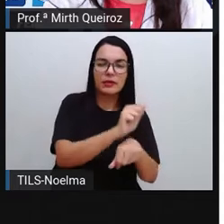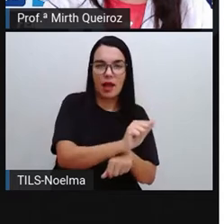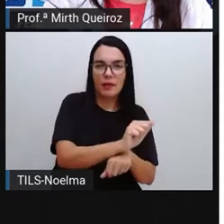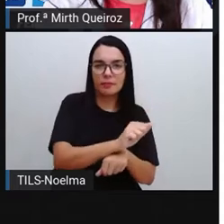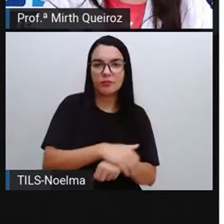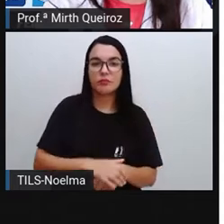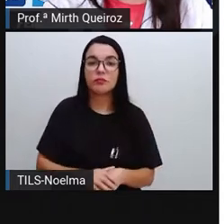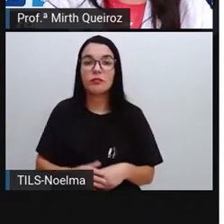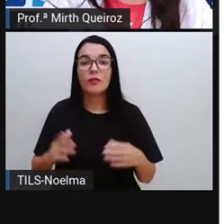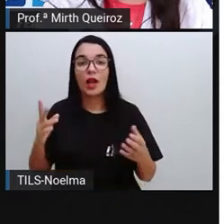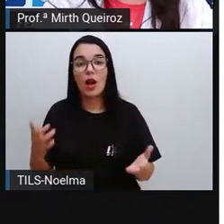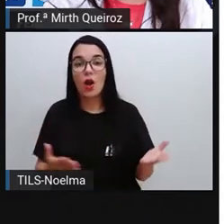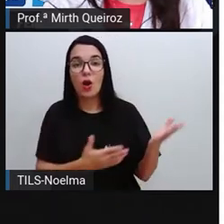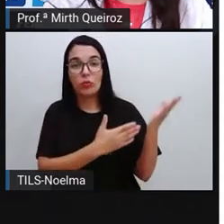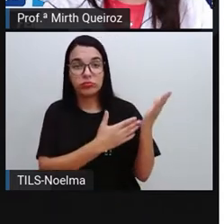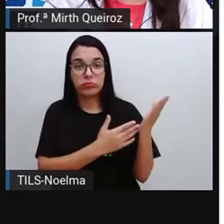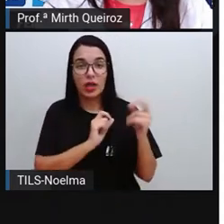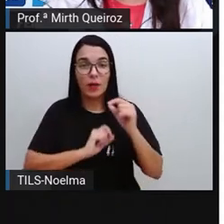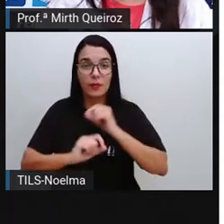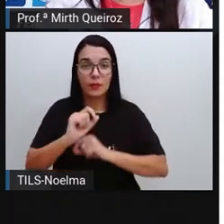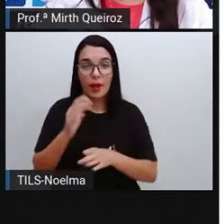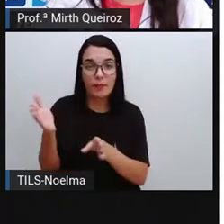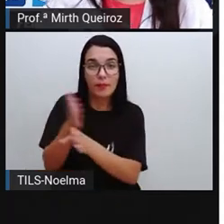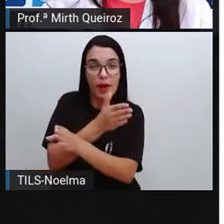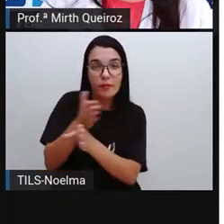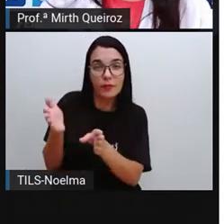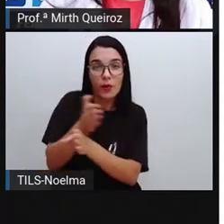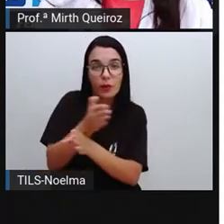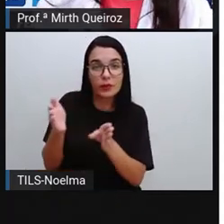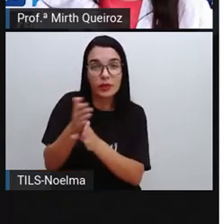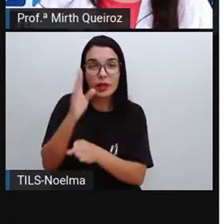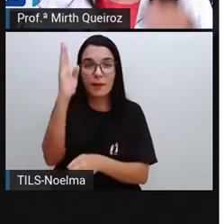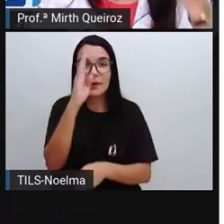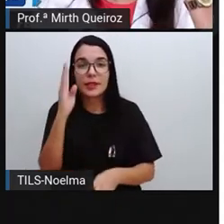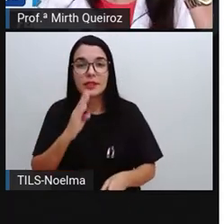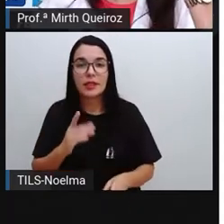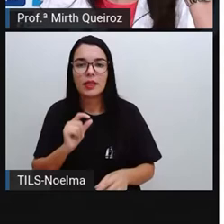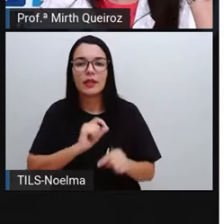A gênese das fronteiras brasileiras. Então, nós temos aqui